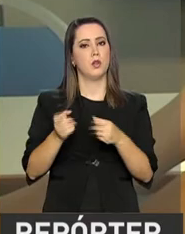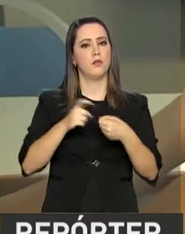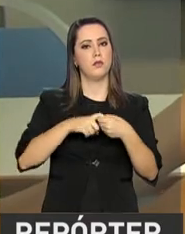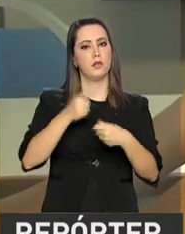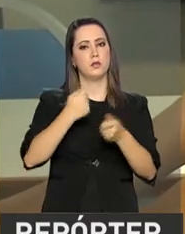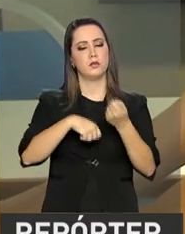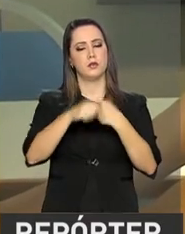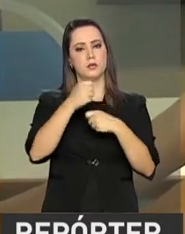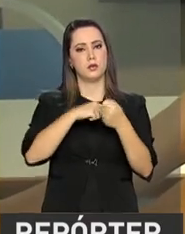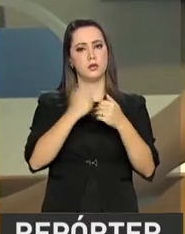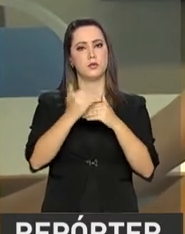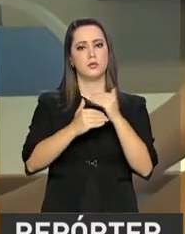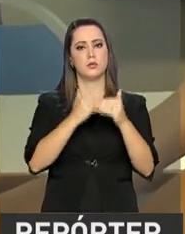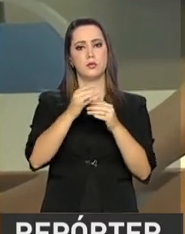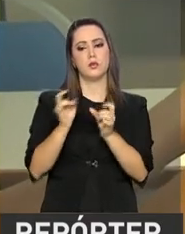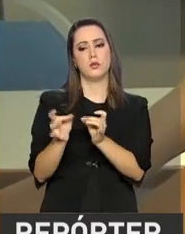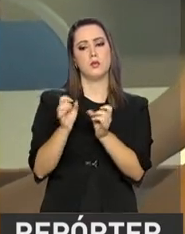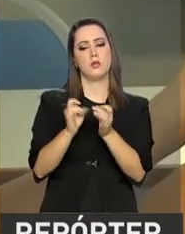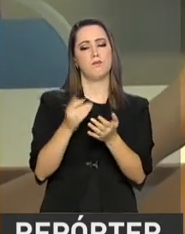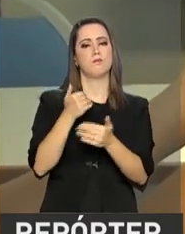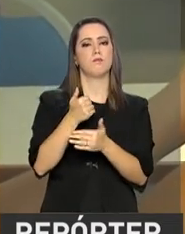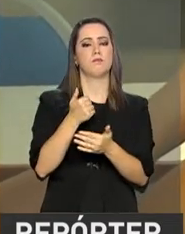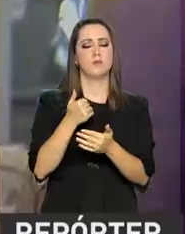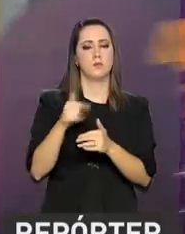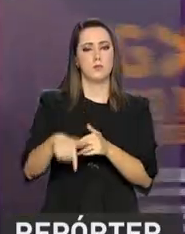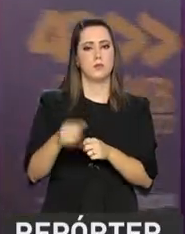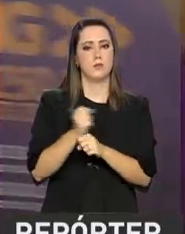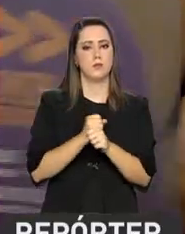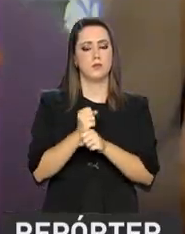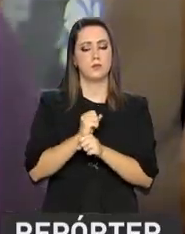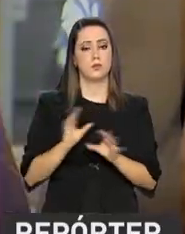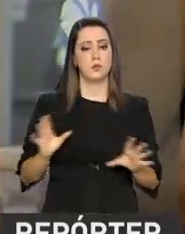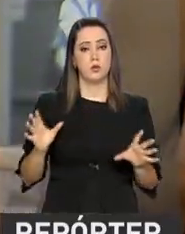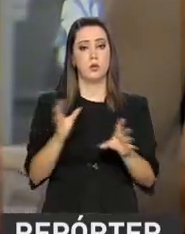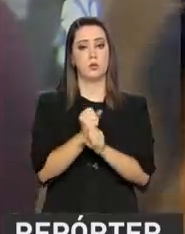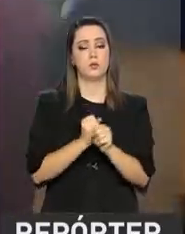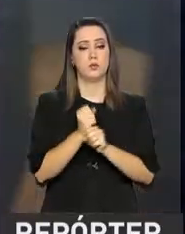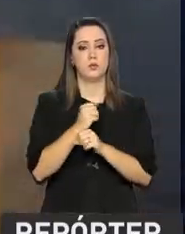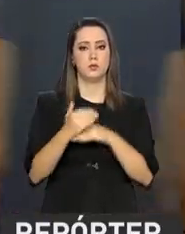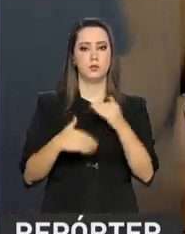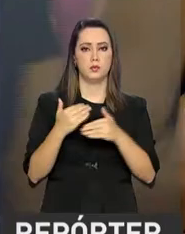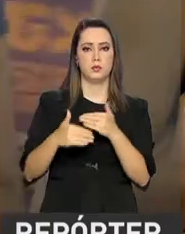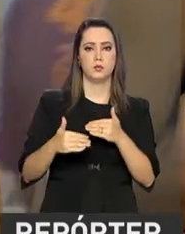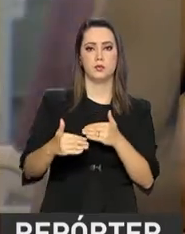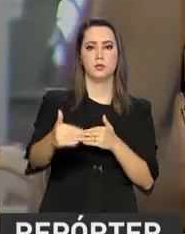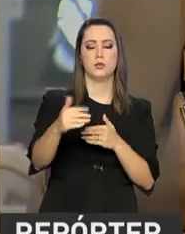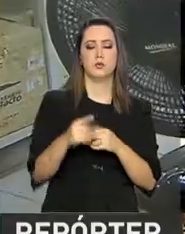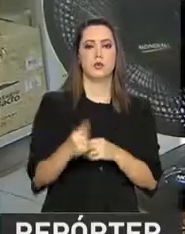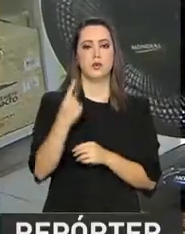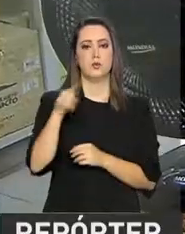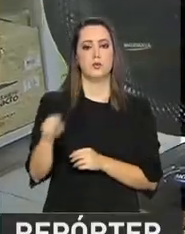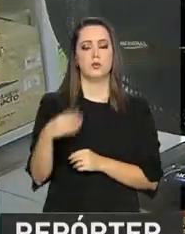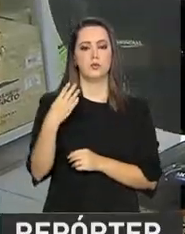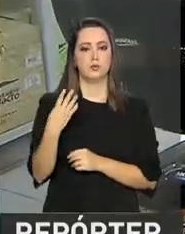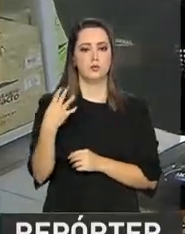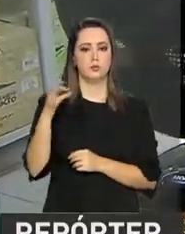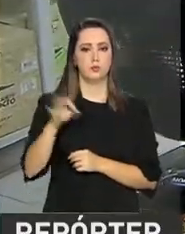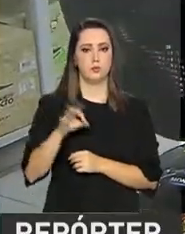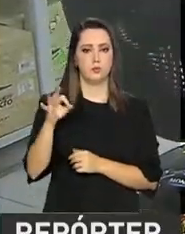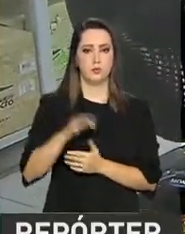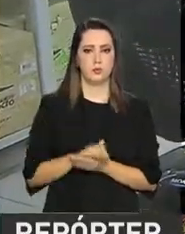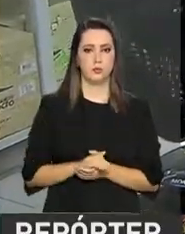gradual do comércio no ano 2017 o acumulado do ano seguiu avançando e ficou em 1,4 por